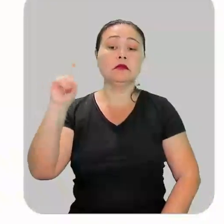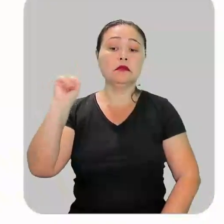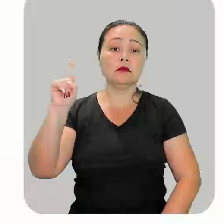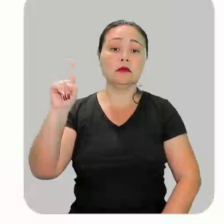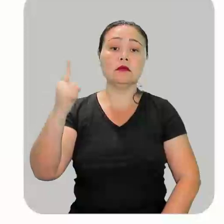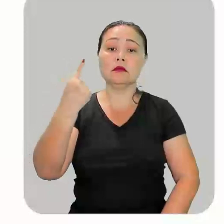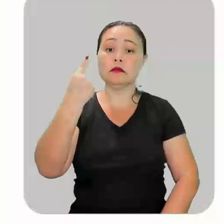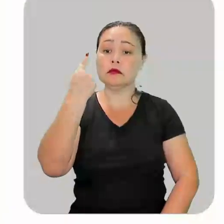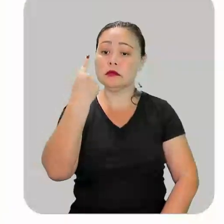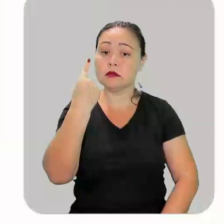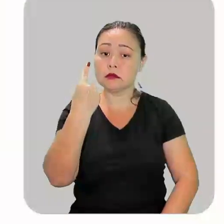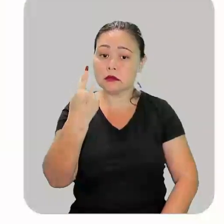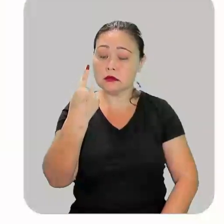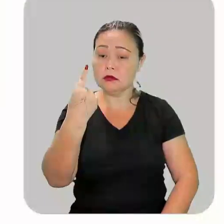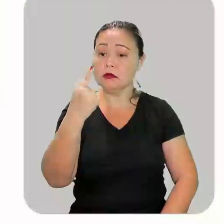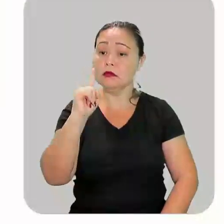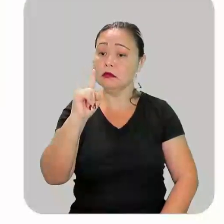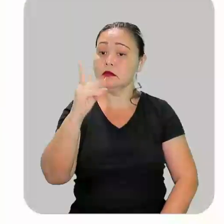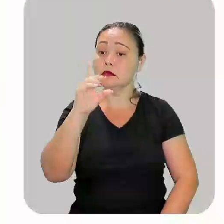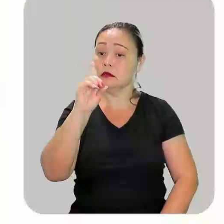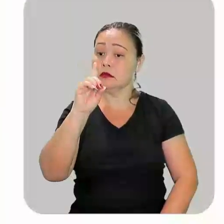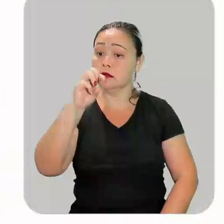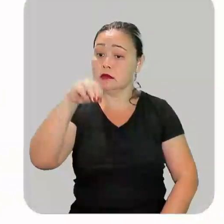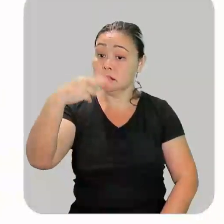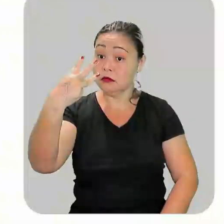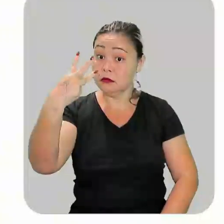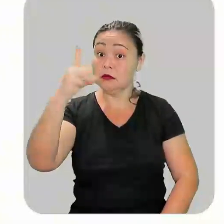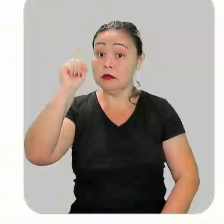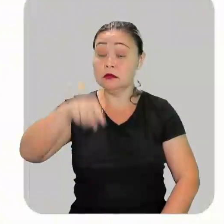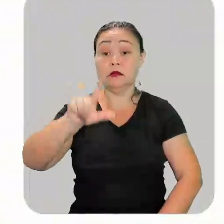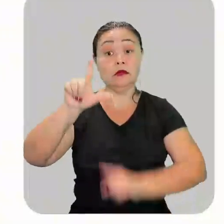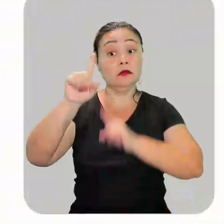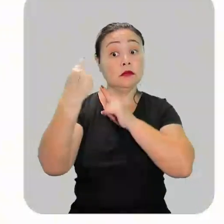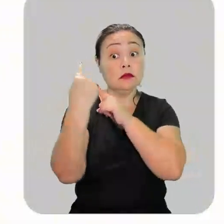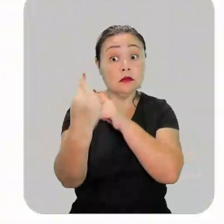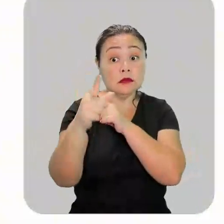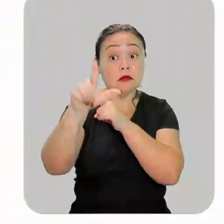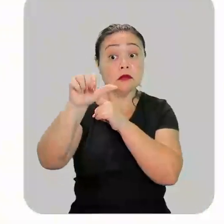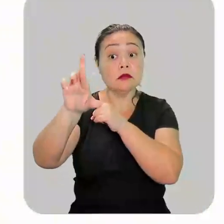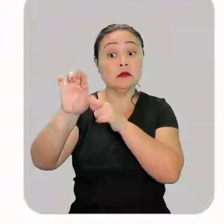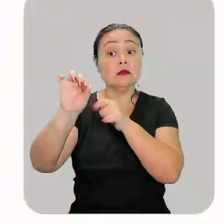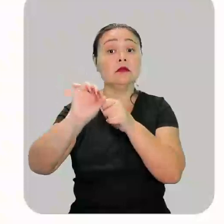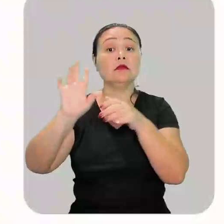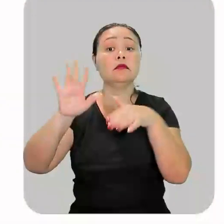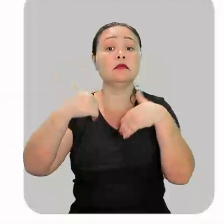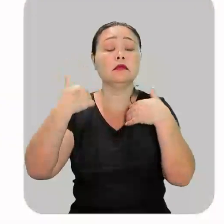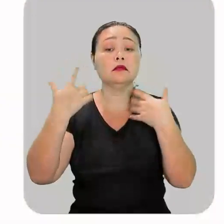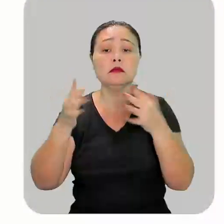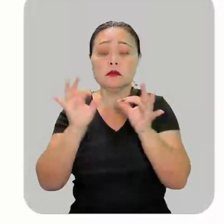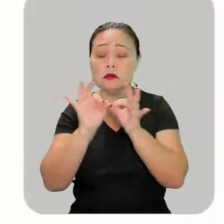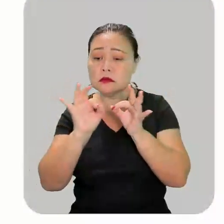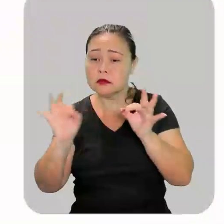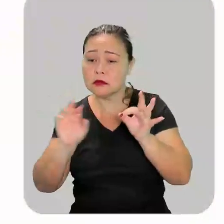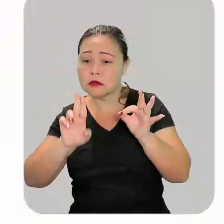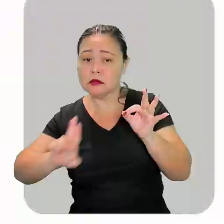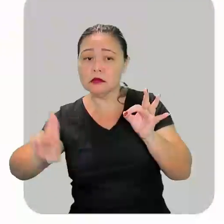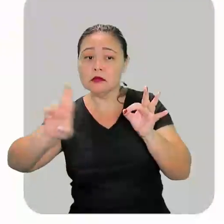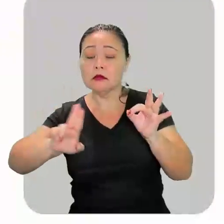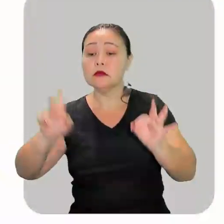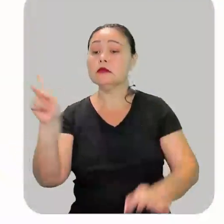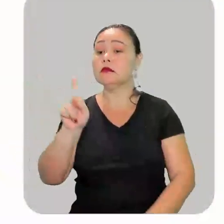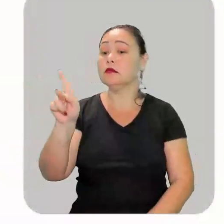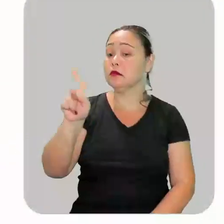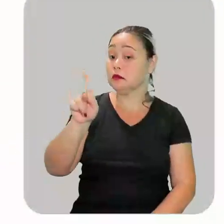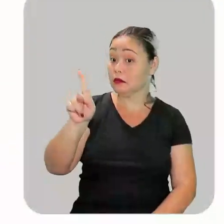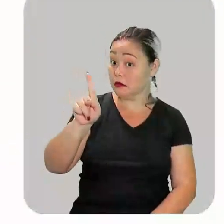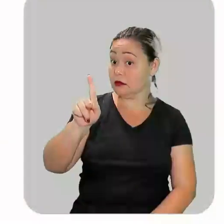só. Dado que 1 decímetro cúbico é igual a 1 litro. A escala usada pela